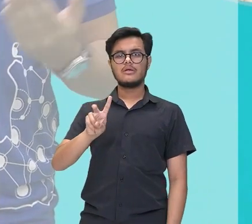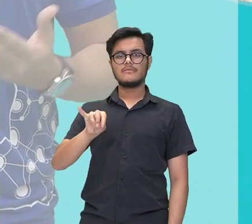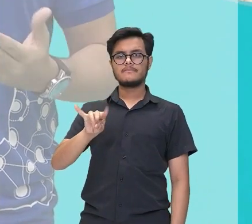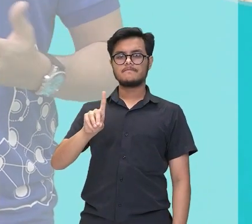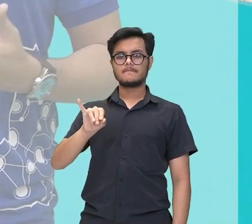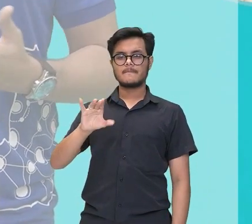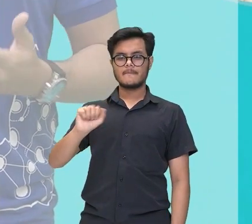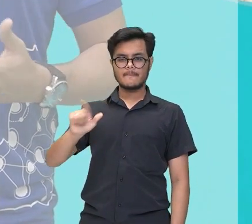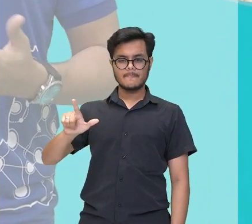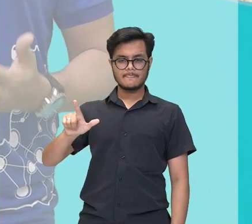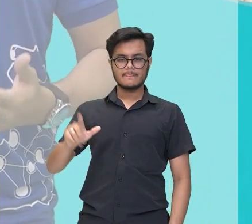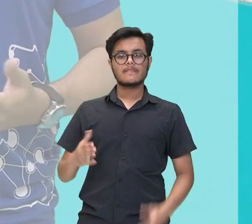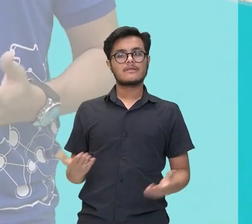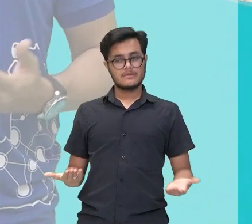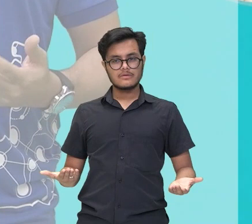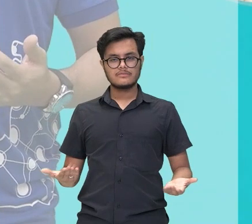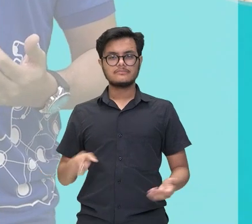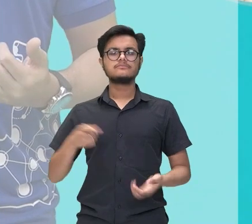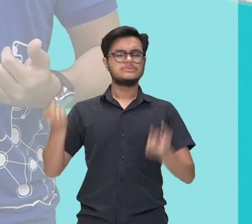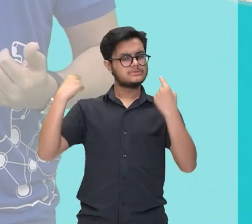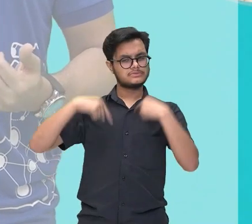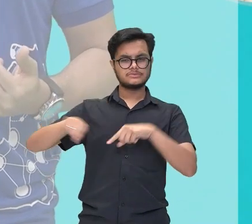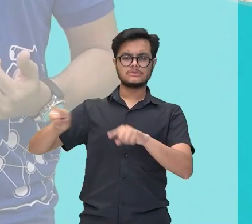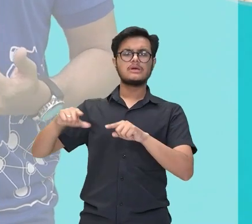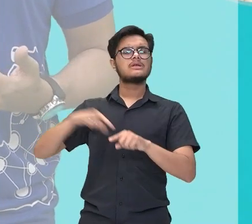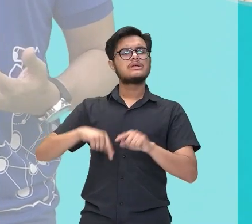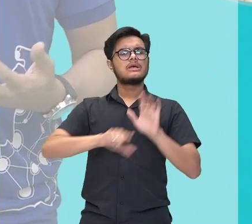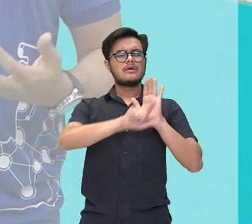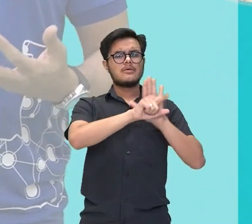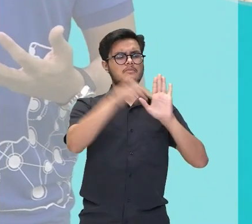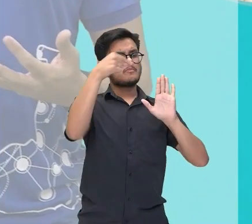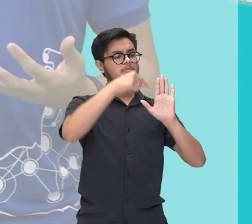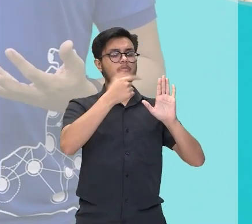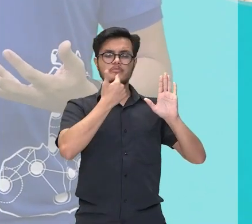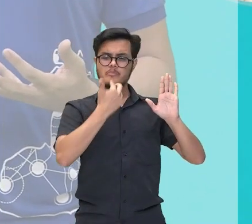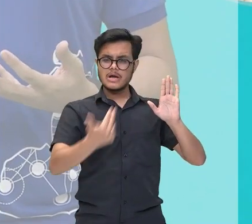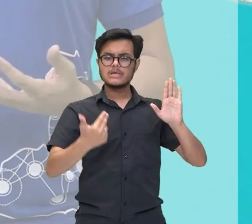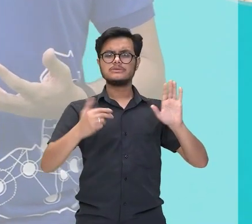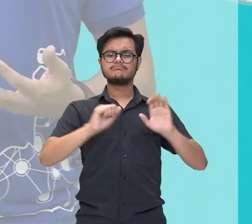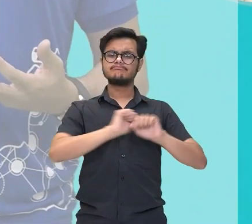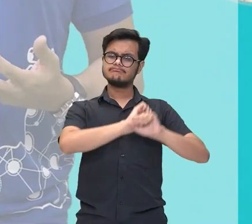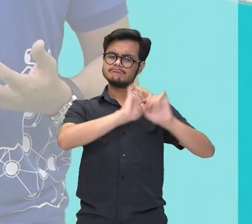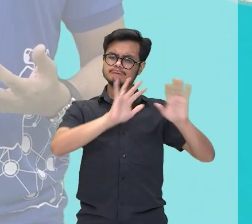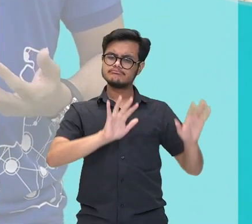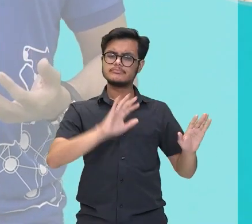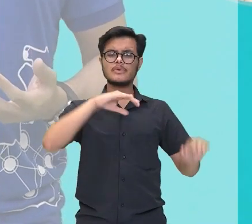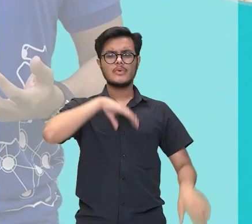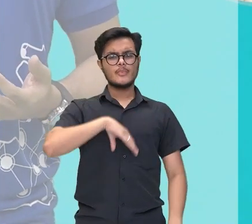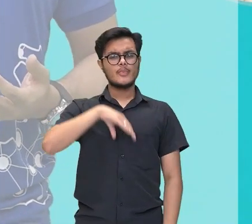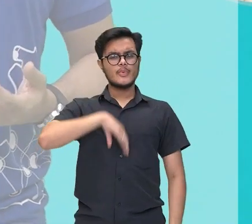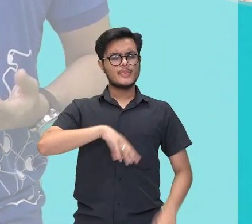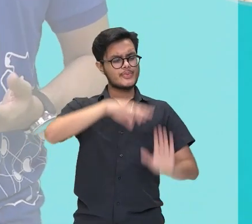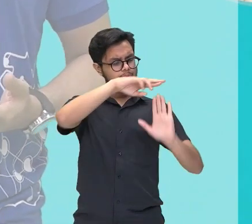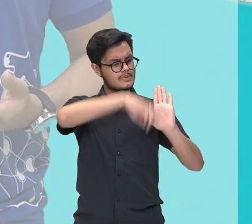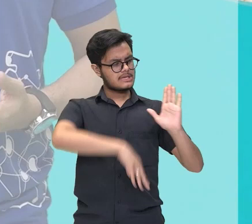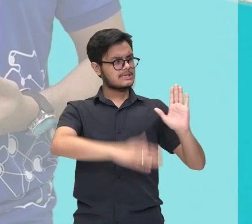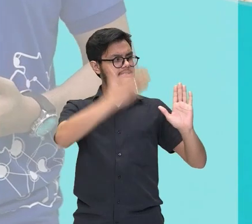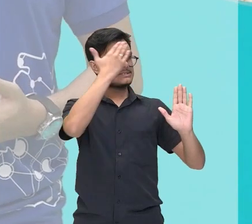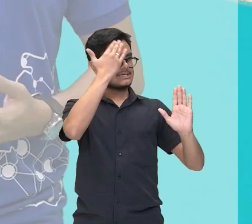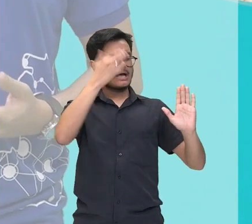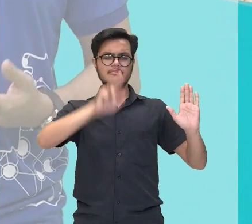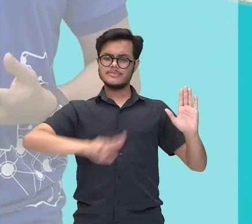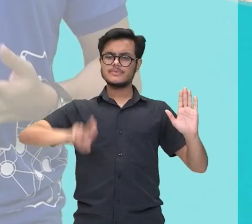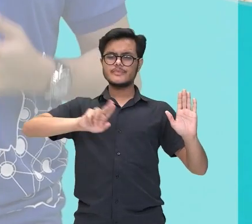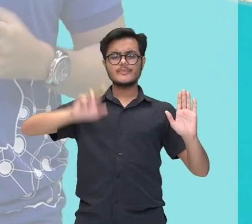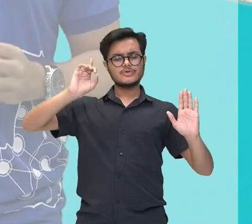seguimos a mesma estrutura, né? Ter uma linguagem clara, né? Mostrar que você sabe dos seus